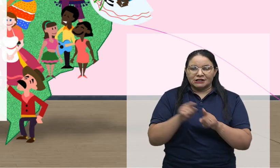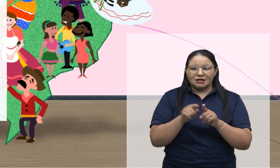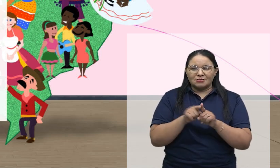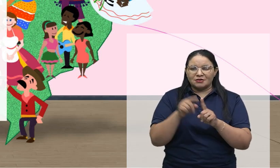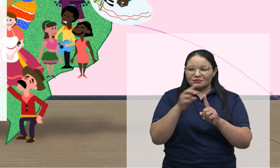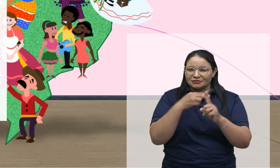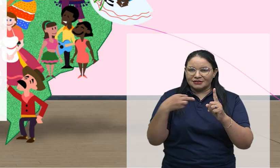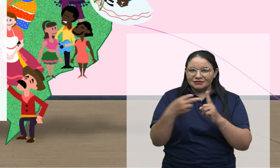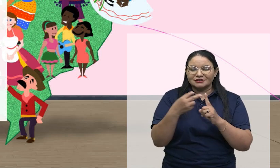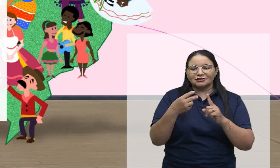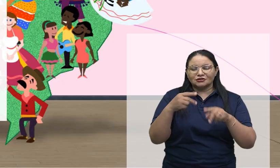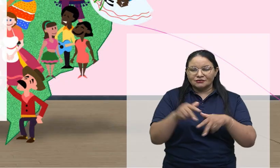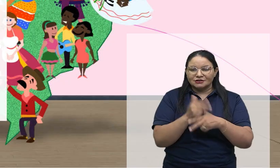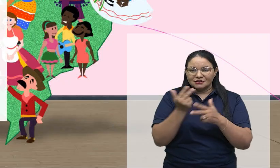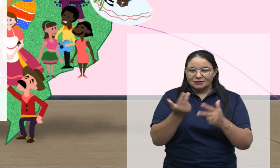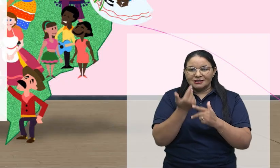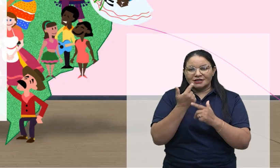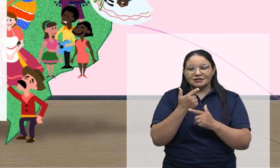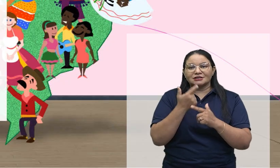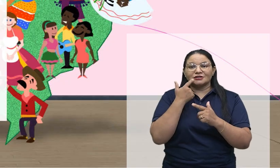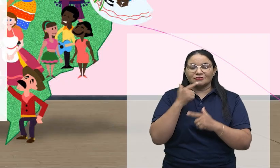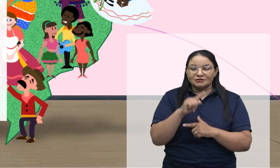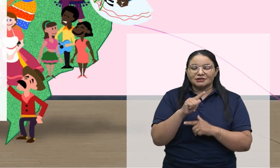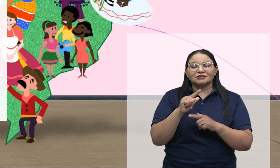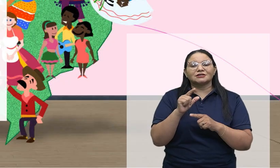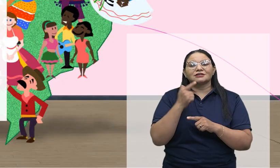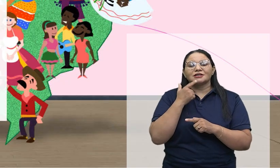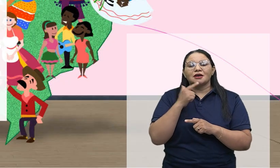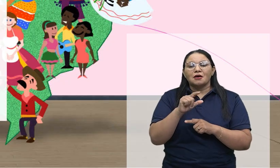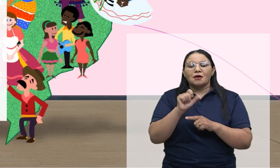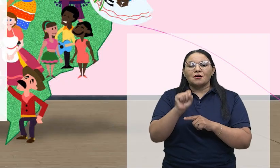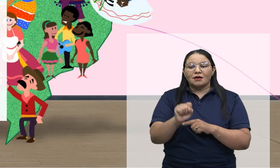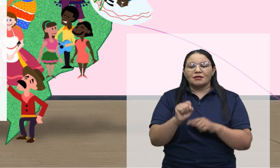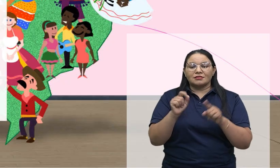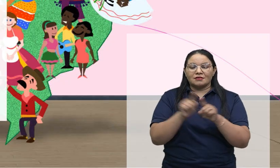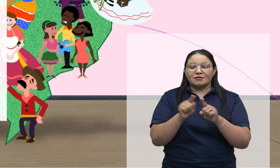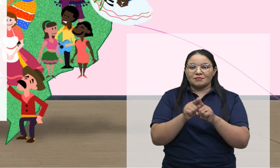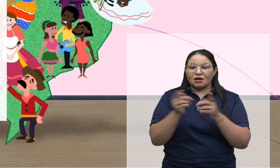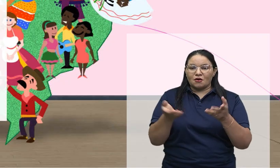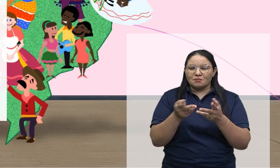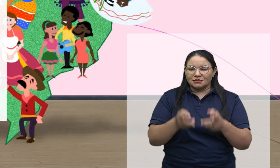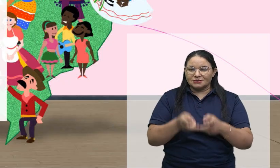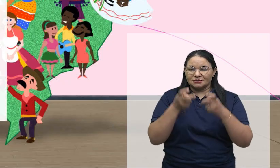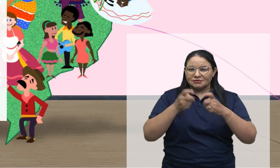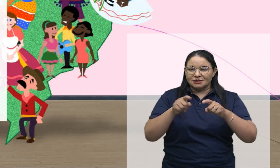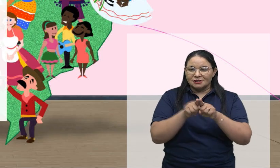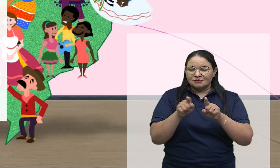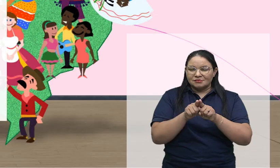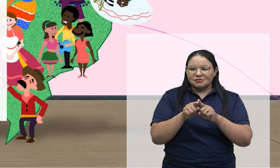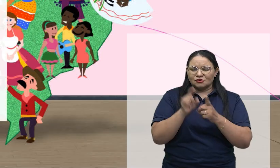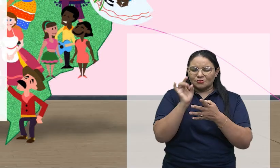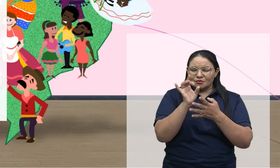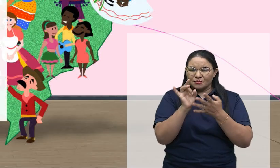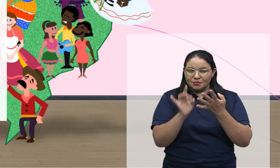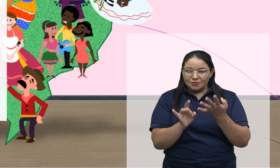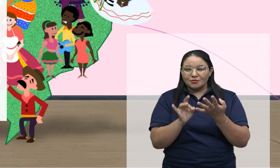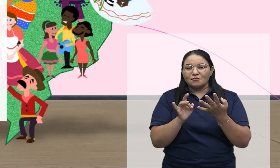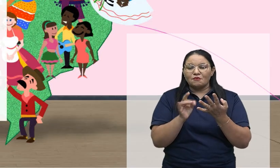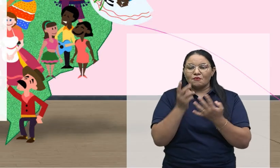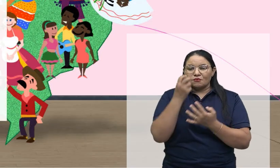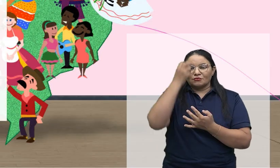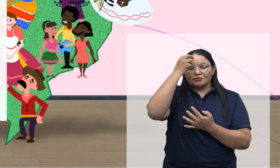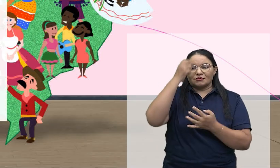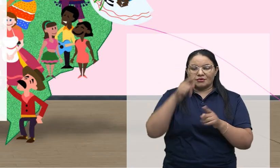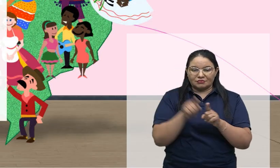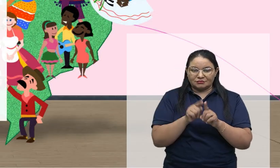da diversidade linguística, vamos perceber um aspecto essencial da identidade cultural. Assim,